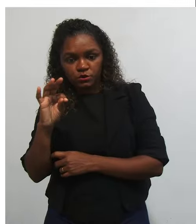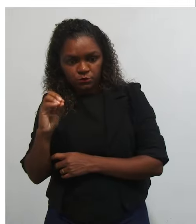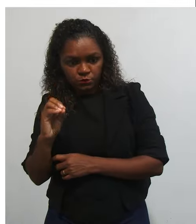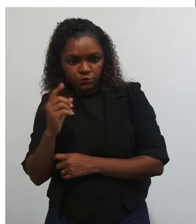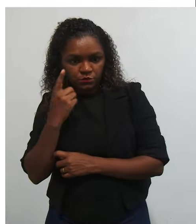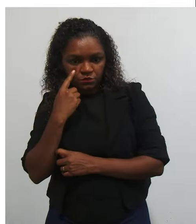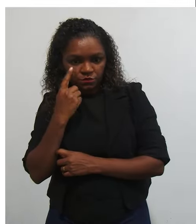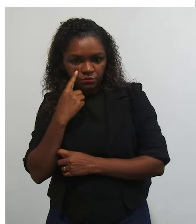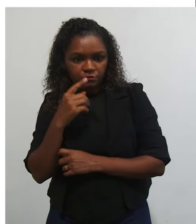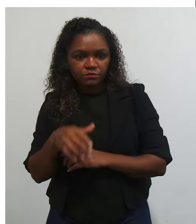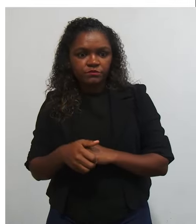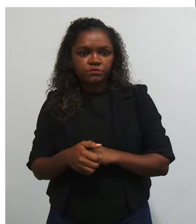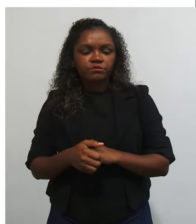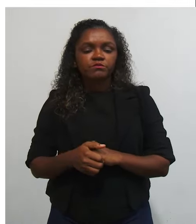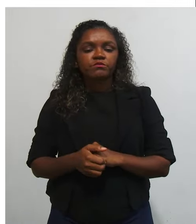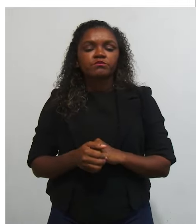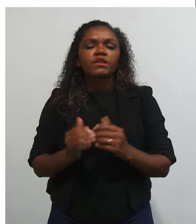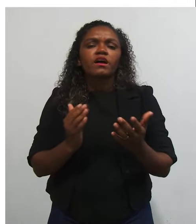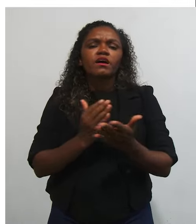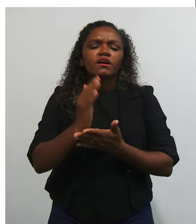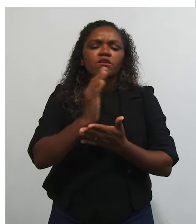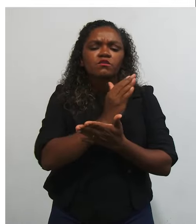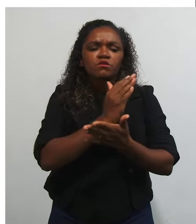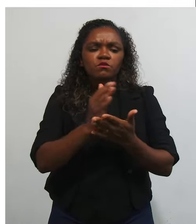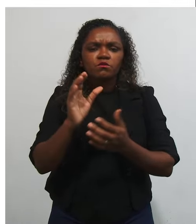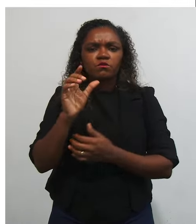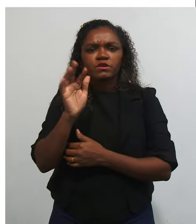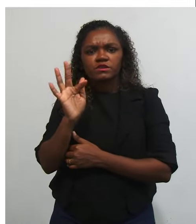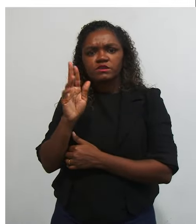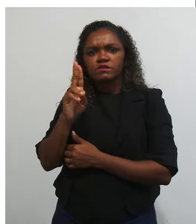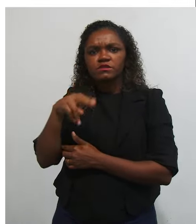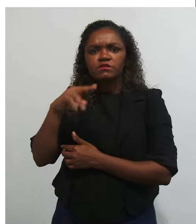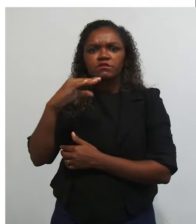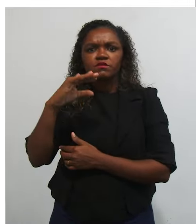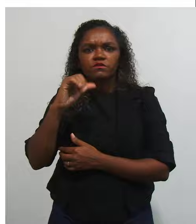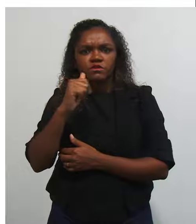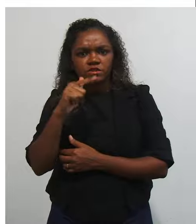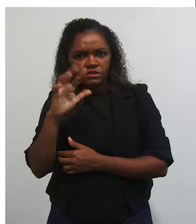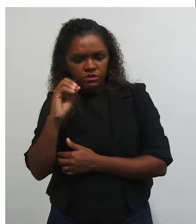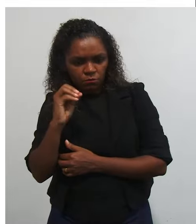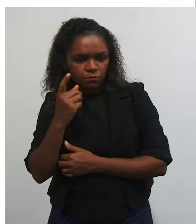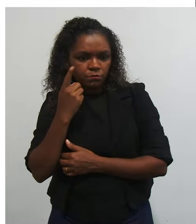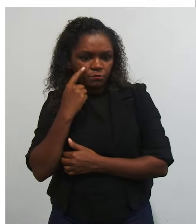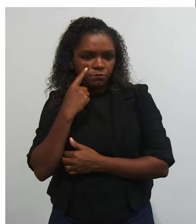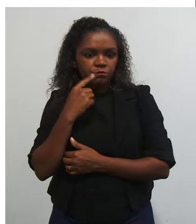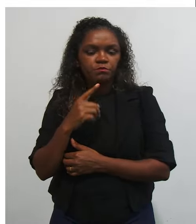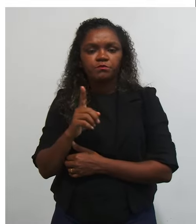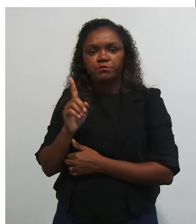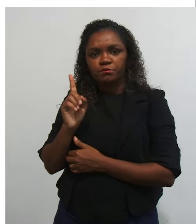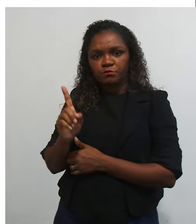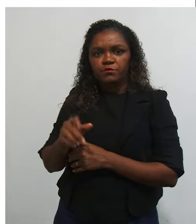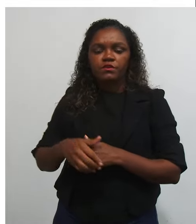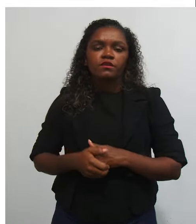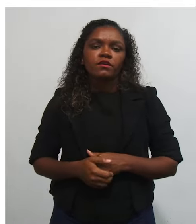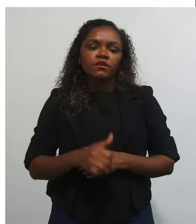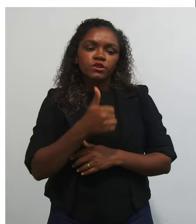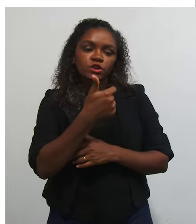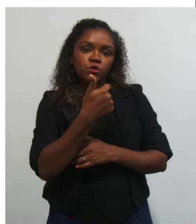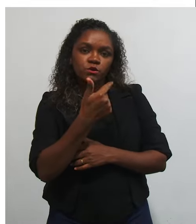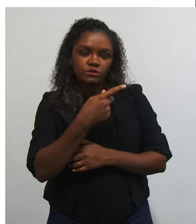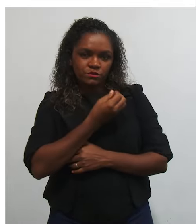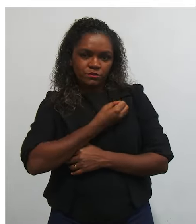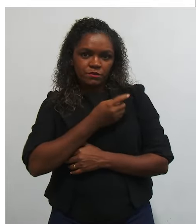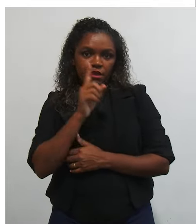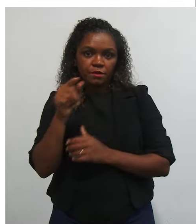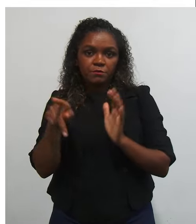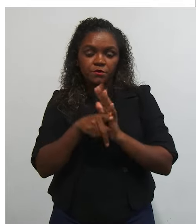apresentar algumas funções. Funções 12, que é a educação, e dentro